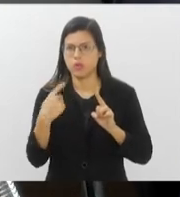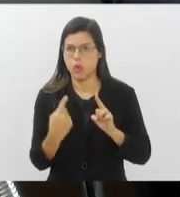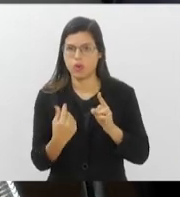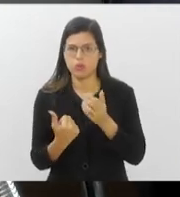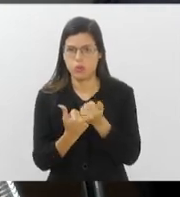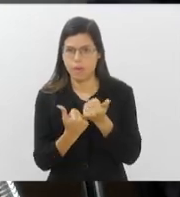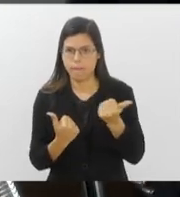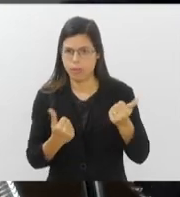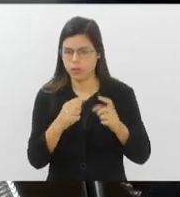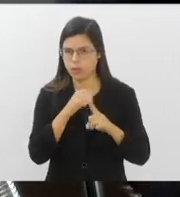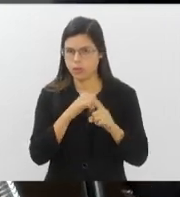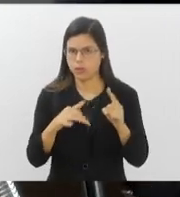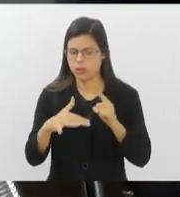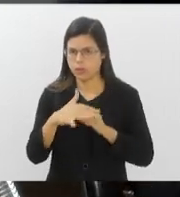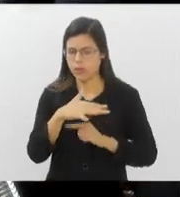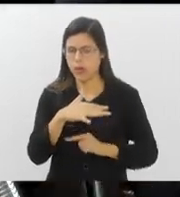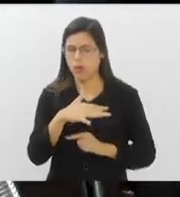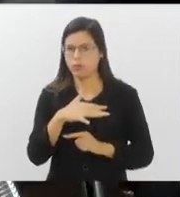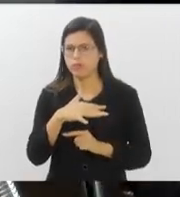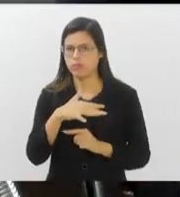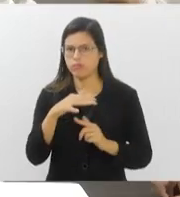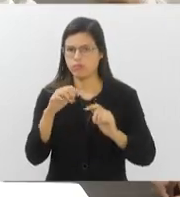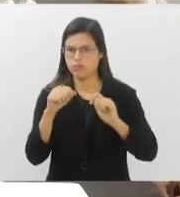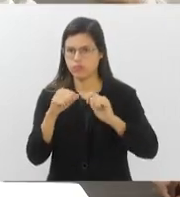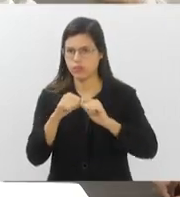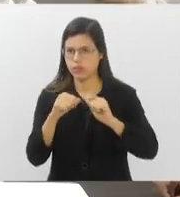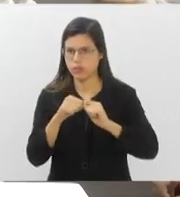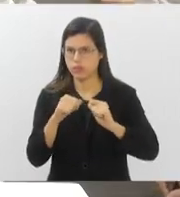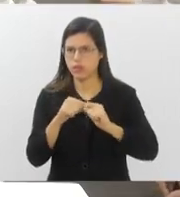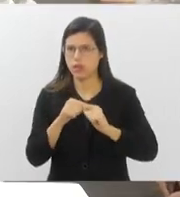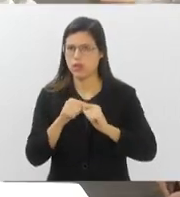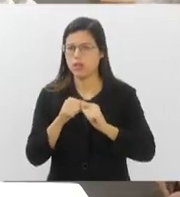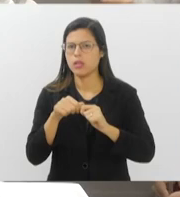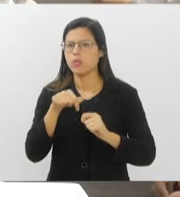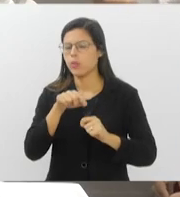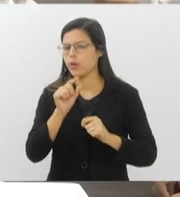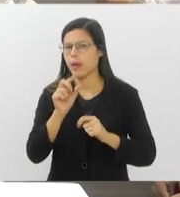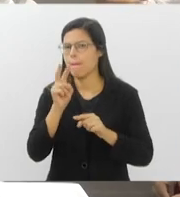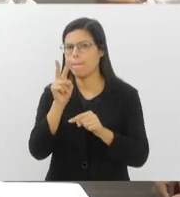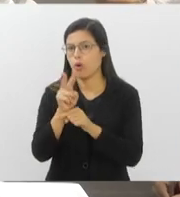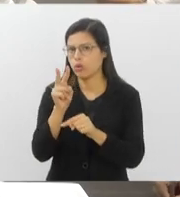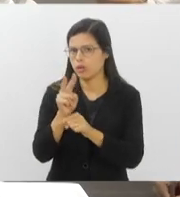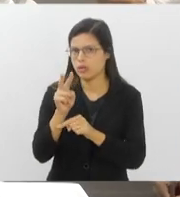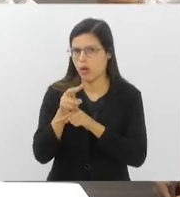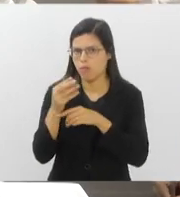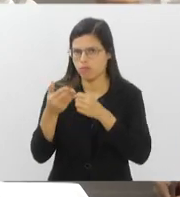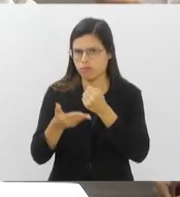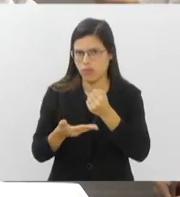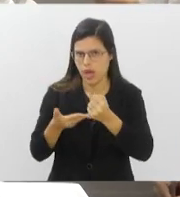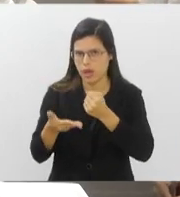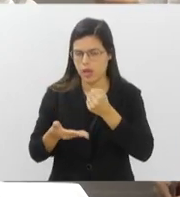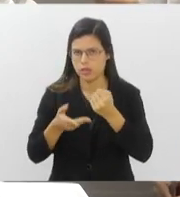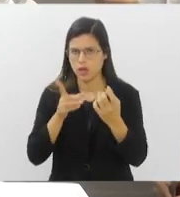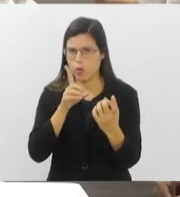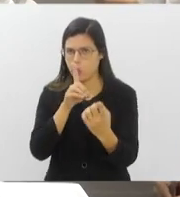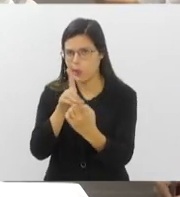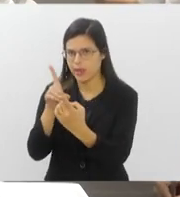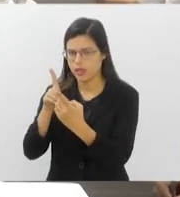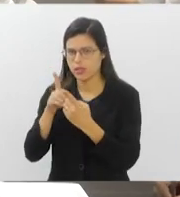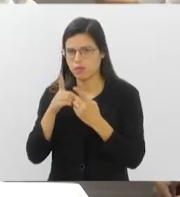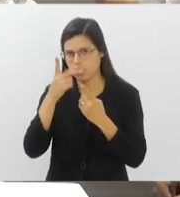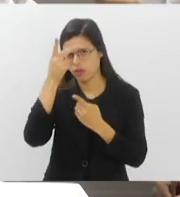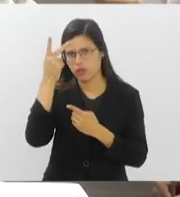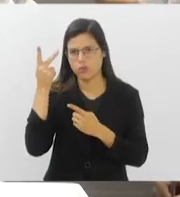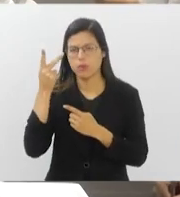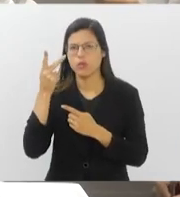social faz, né, e ele faz parte da proteção básica no atendimento à população vulnerável,